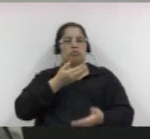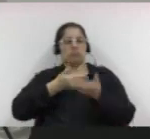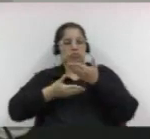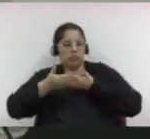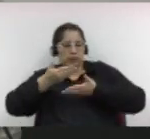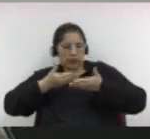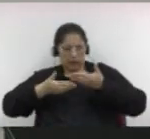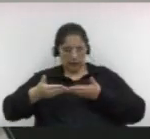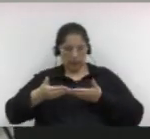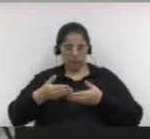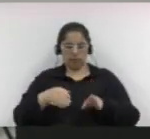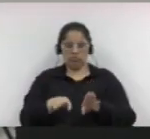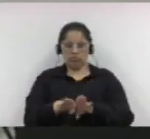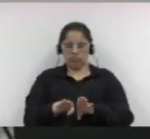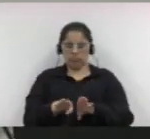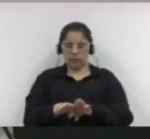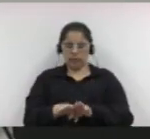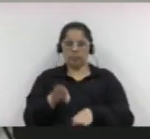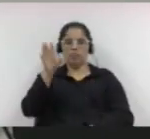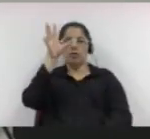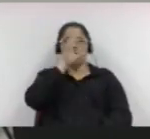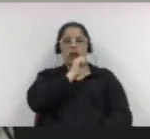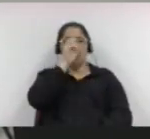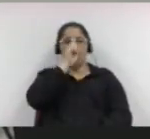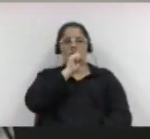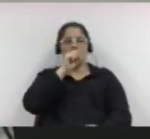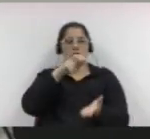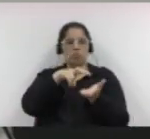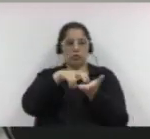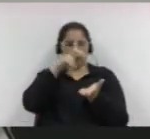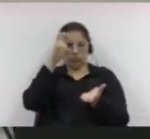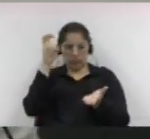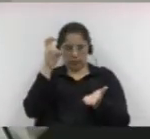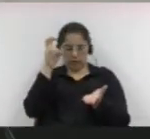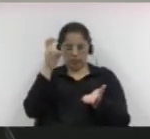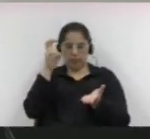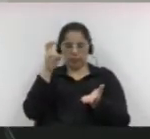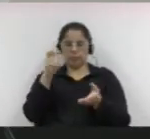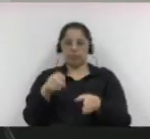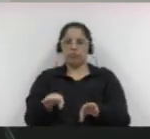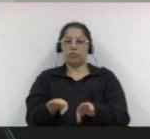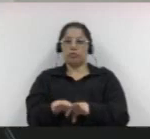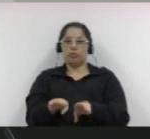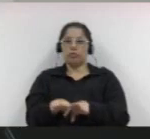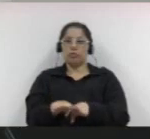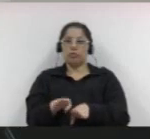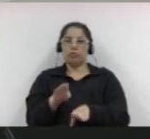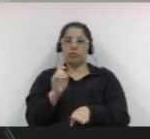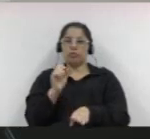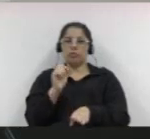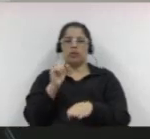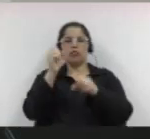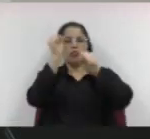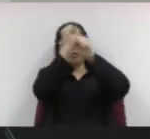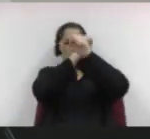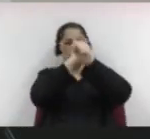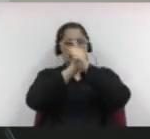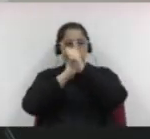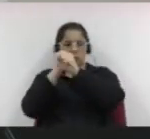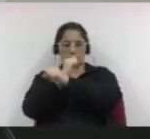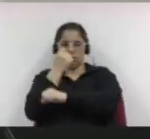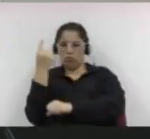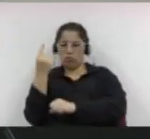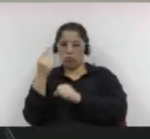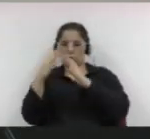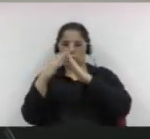cidade. Também no sábado de manhã, falando de saúde pública, foi também reformado um posto de